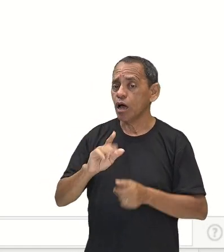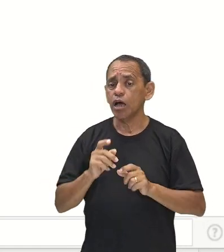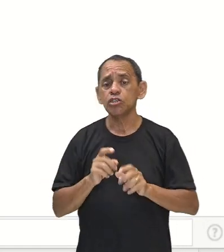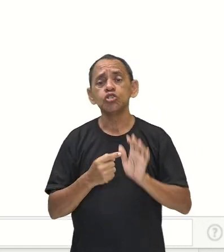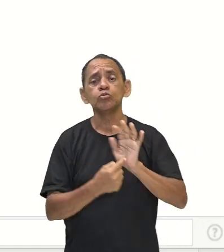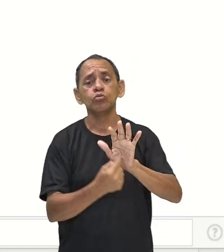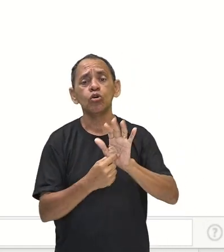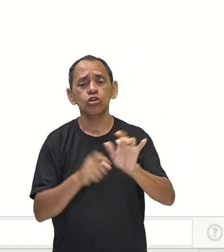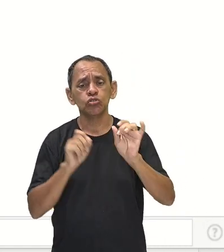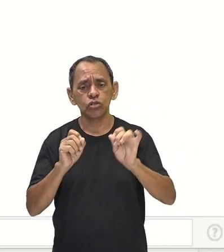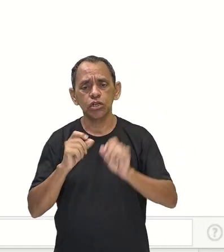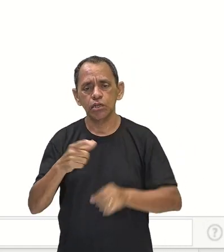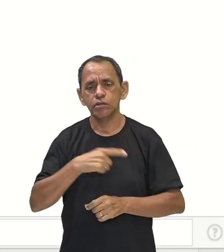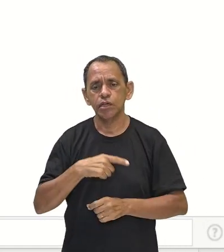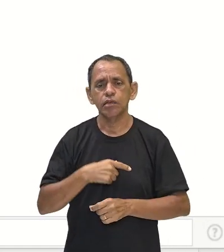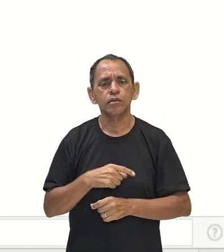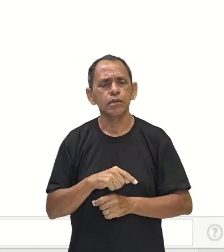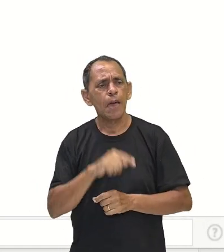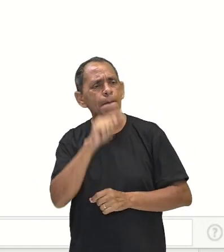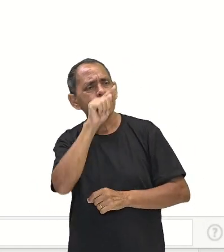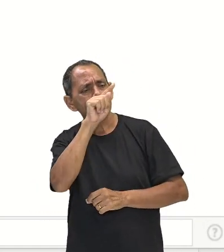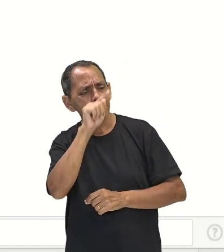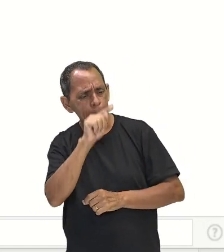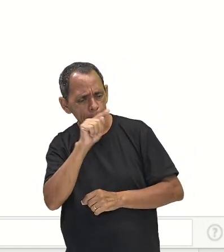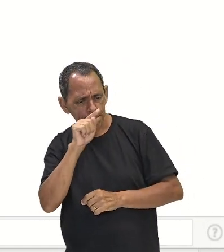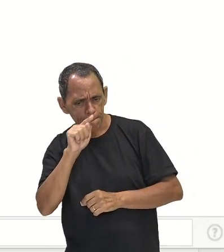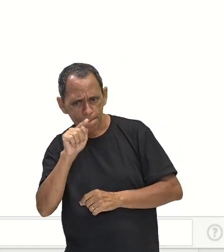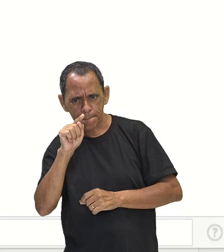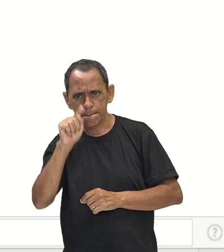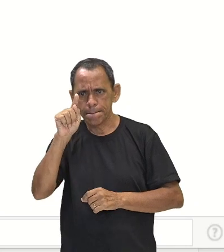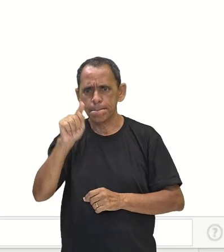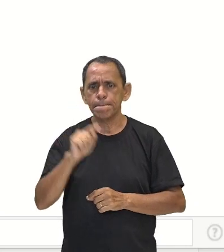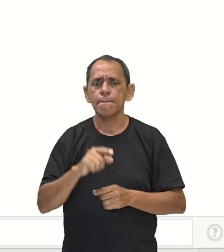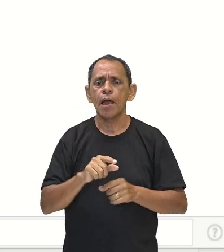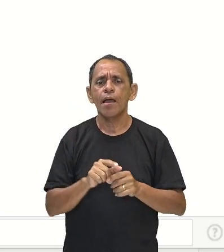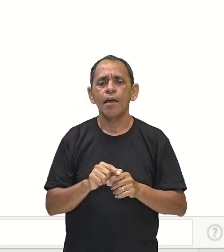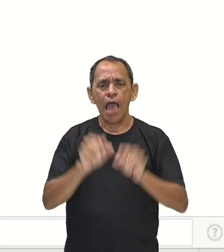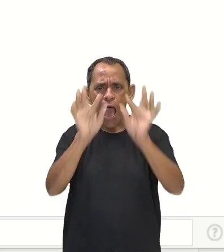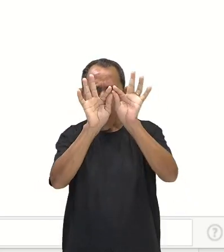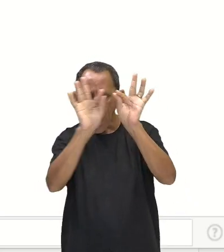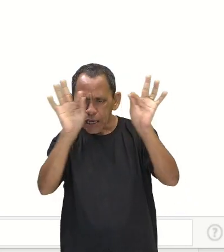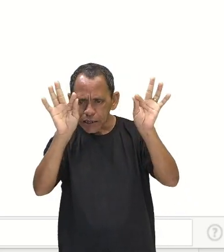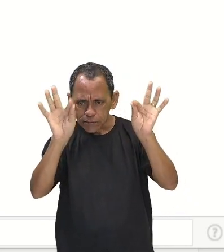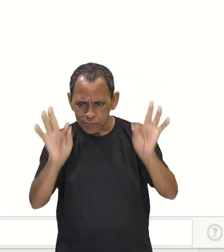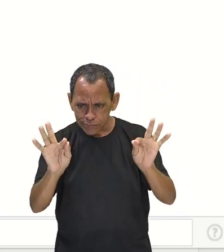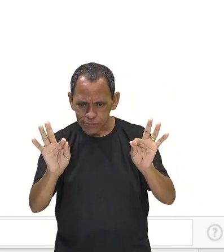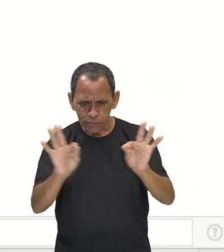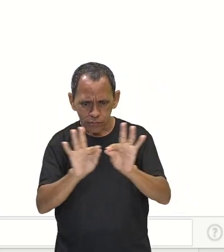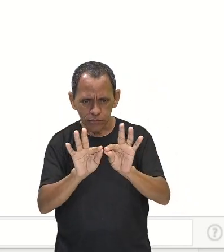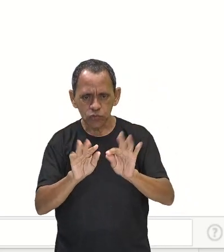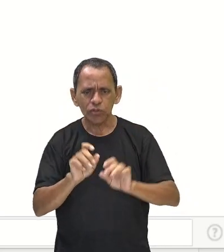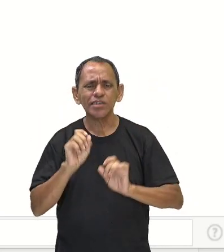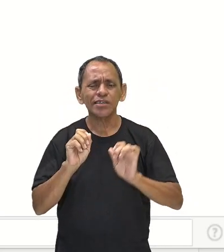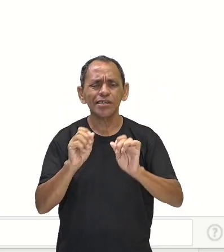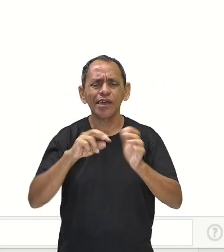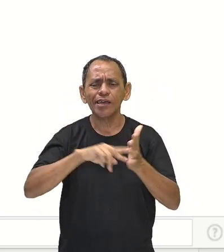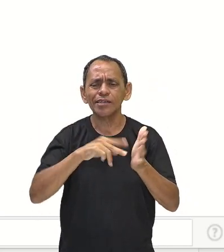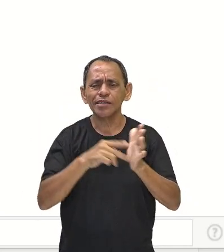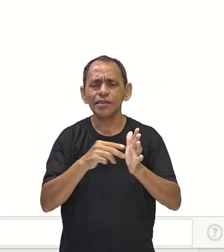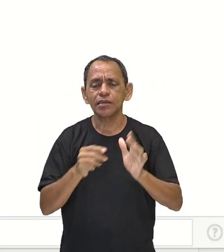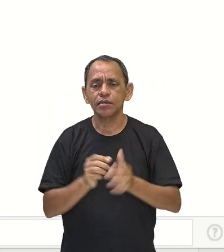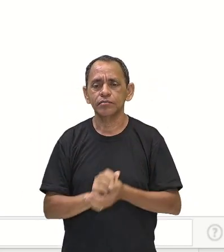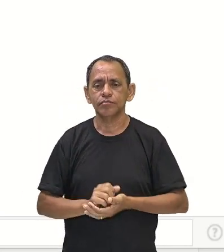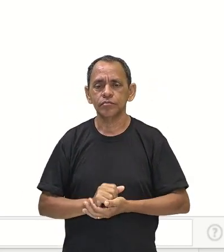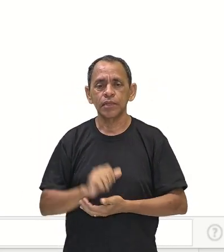dele? 1, 2, 3, certo? Beleza. O que é a aresta, né? A aresta